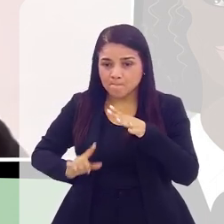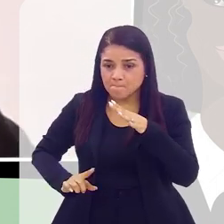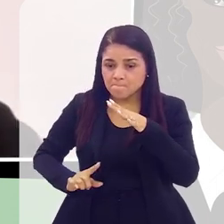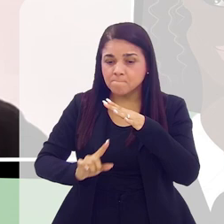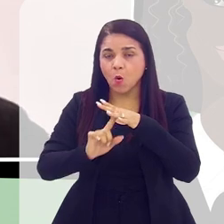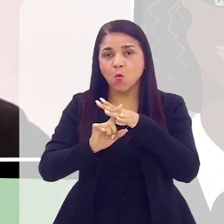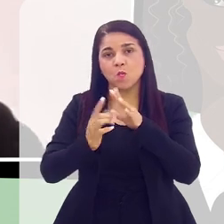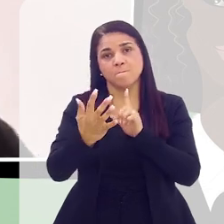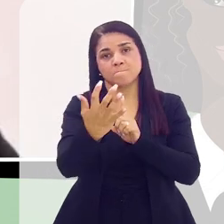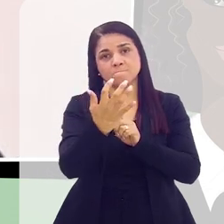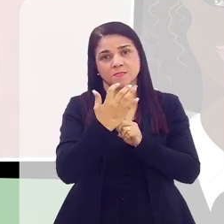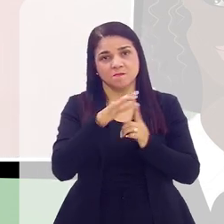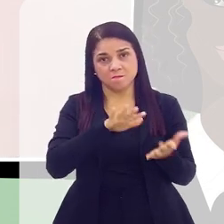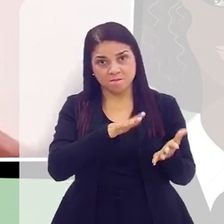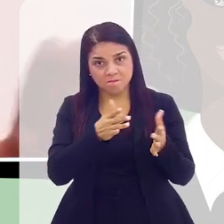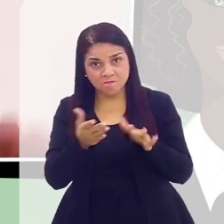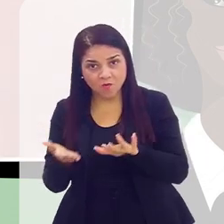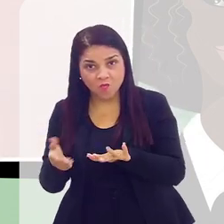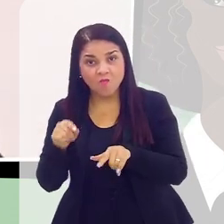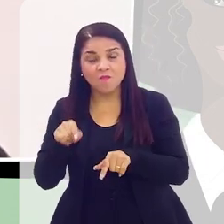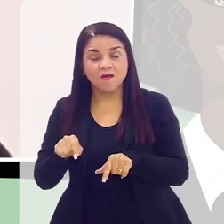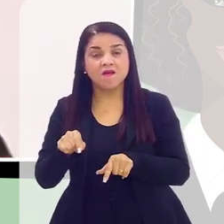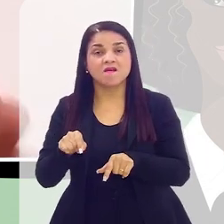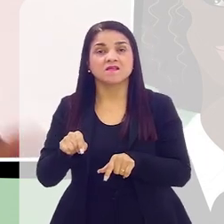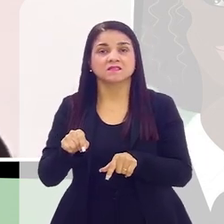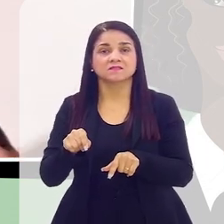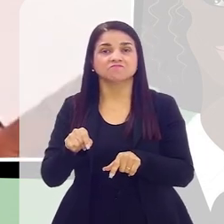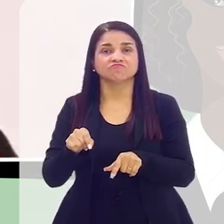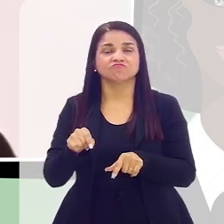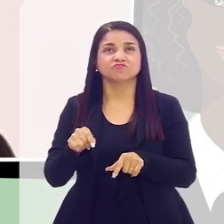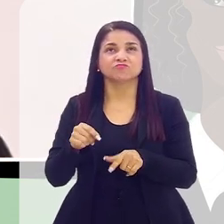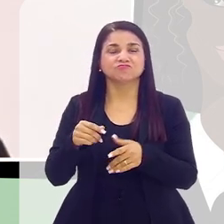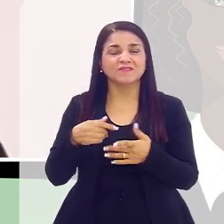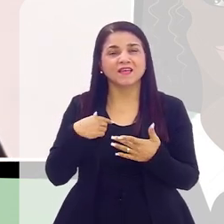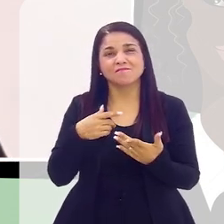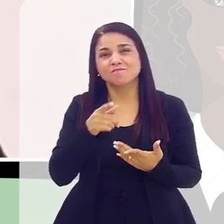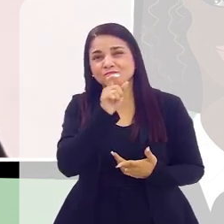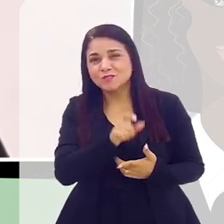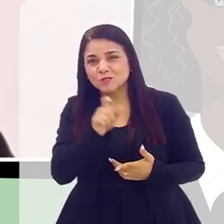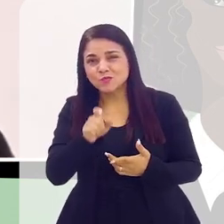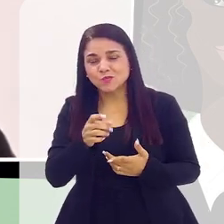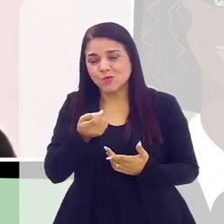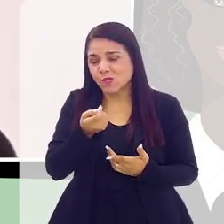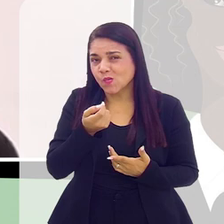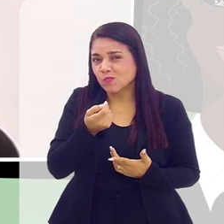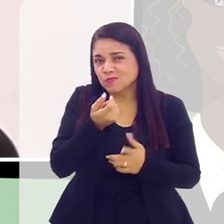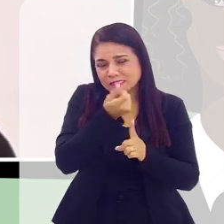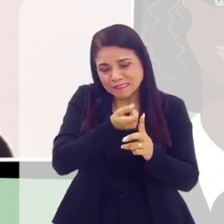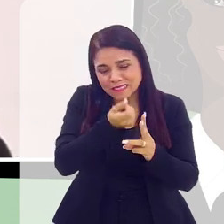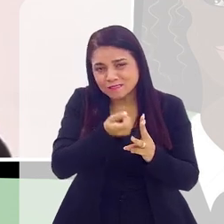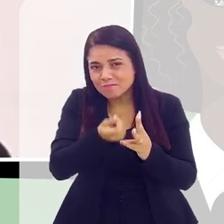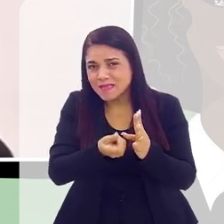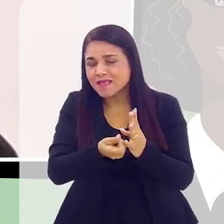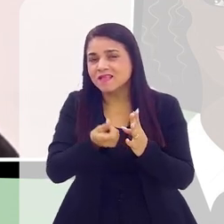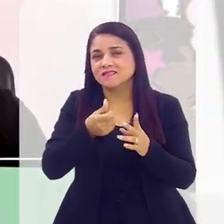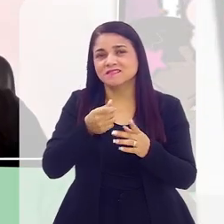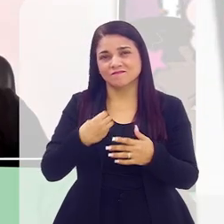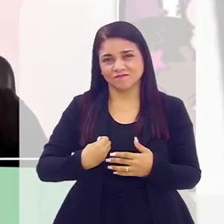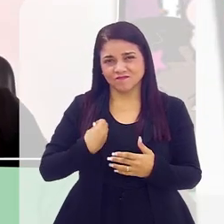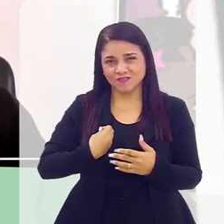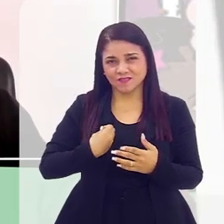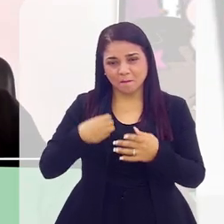uma doença ameaçadora de vida, mas especialmente aqueles nos últimos tempos de vida, últimos 6 meses, 1 ano de